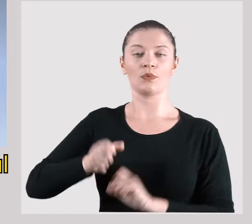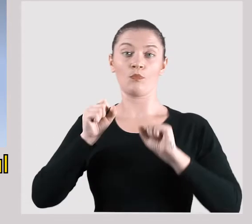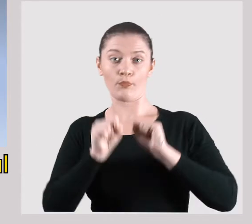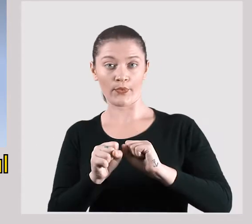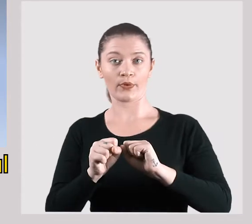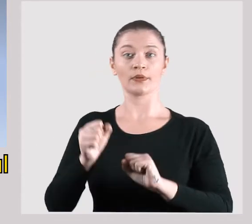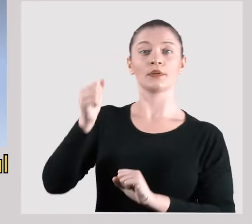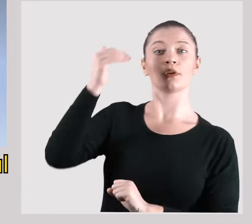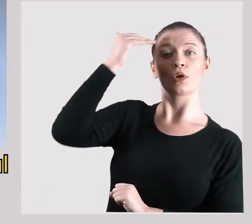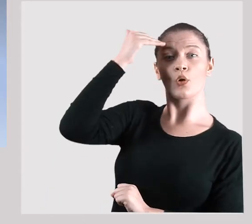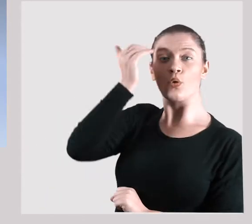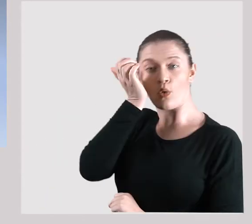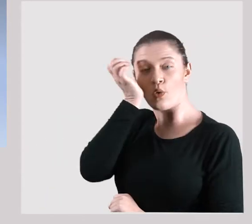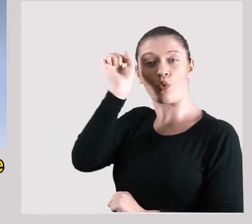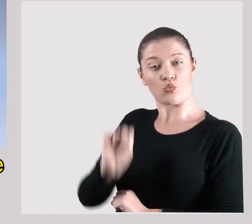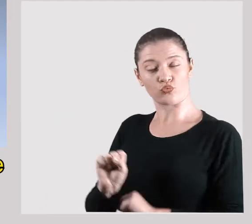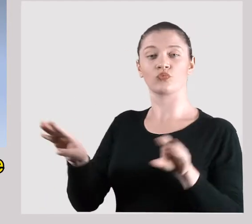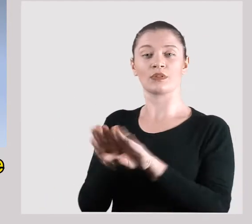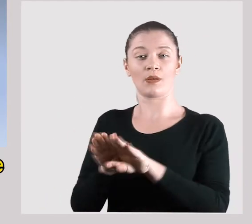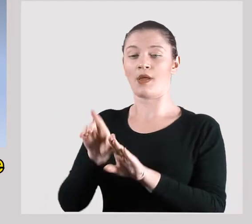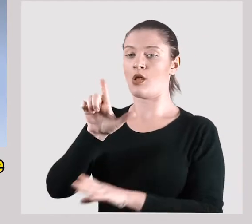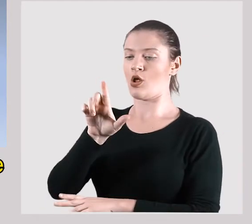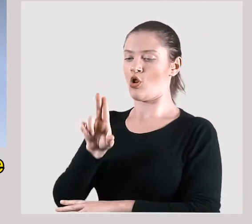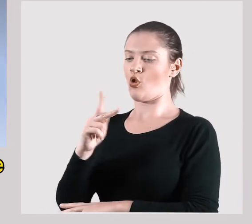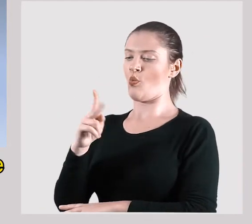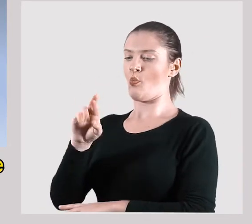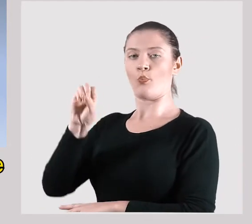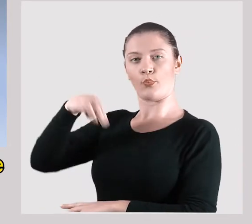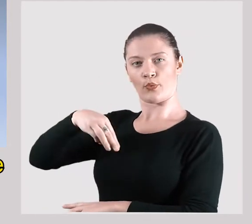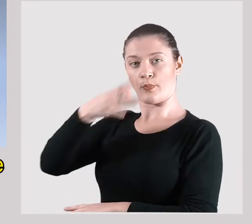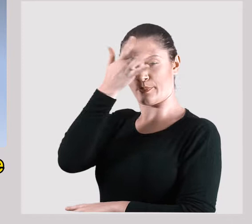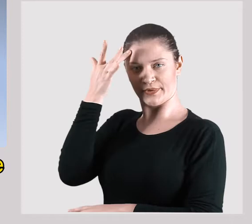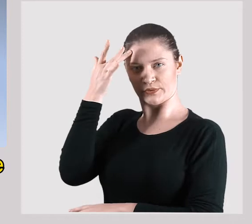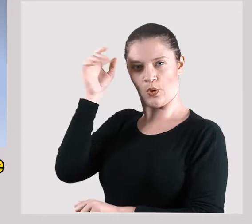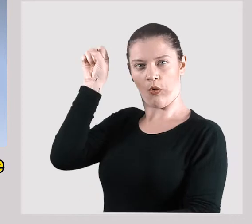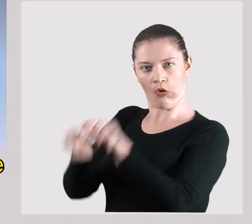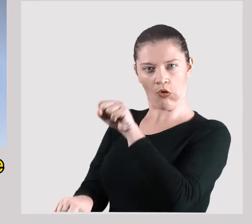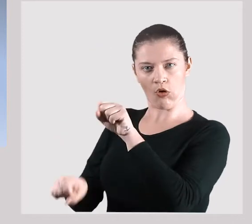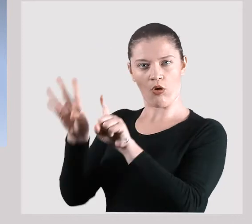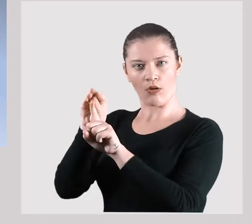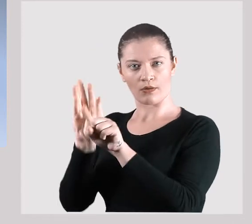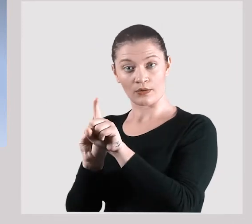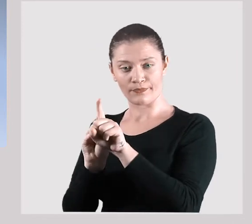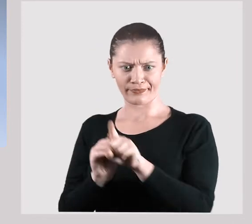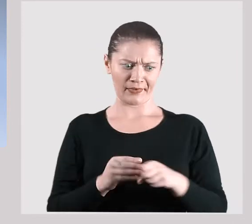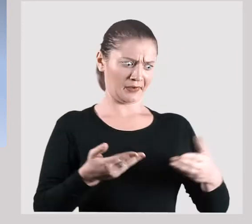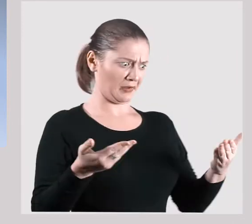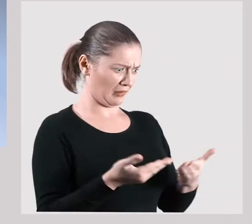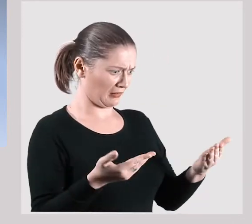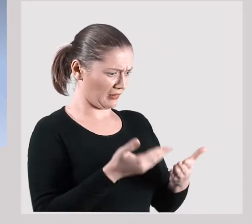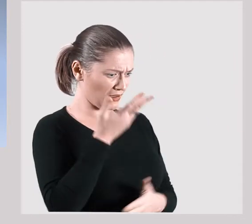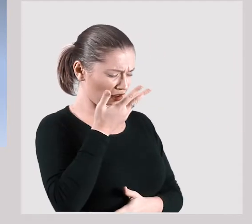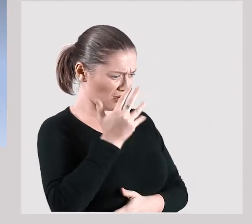Lupron. E outros, né, mas de preferência o Lupron. E aqui a gente vê a criança de 8, 9 anos tomando o Lupron. Ela pode, mas